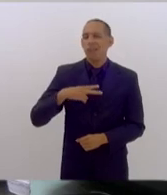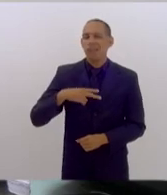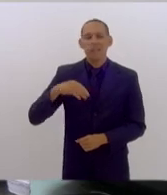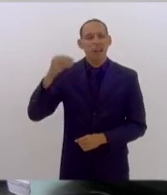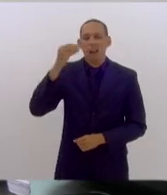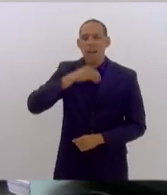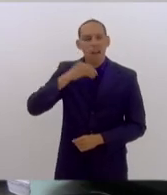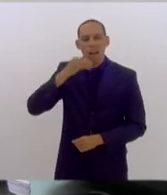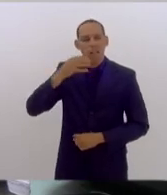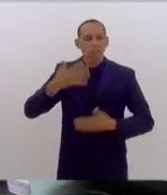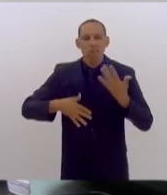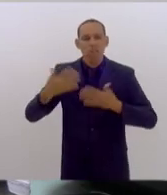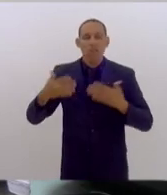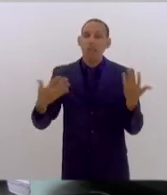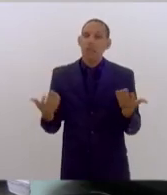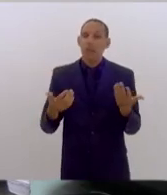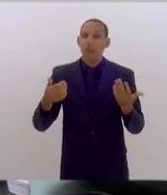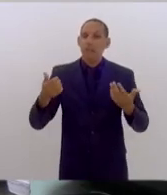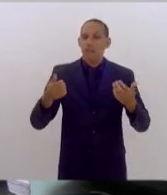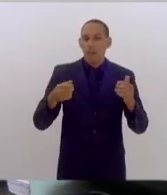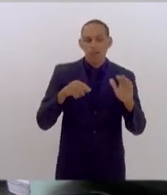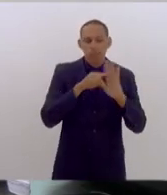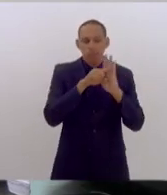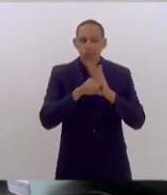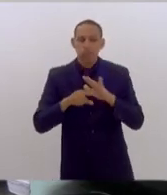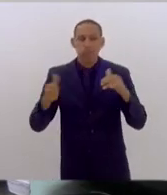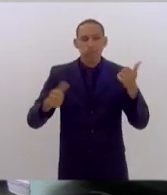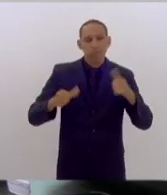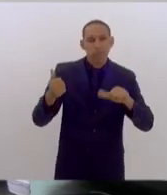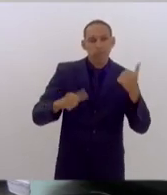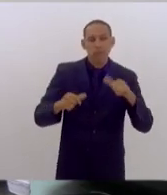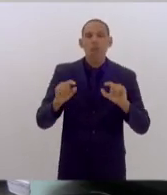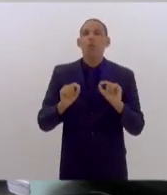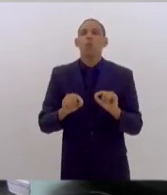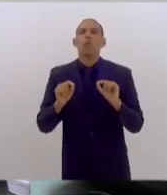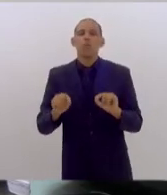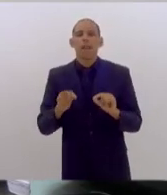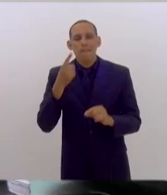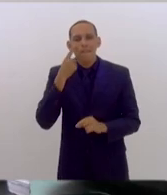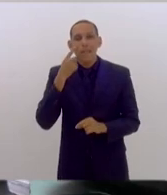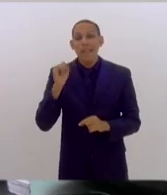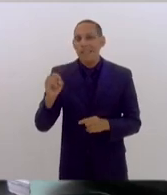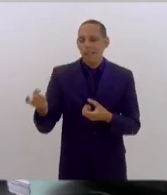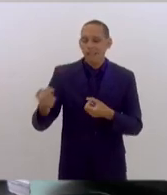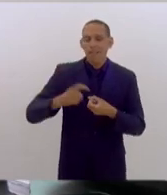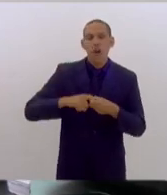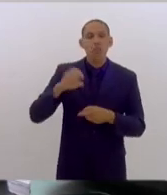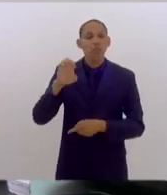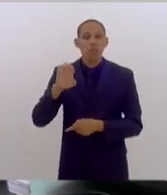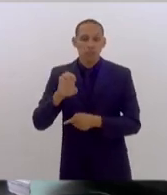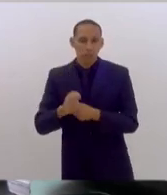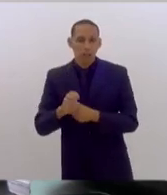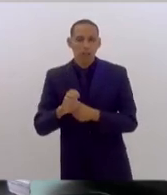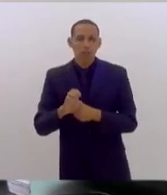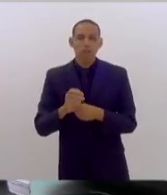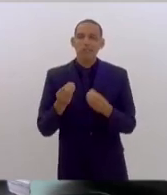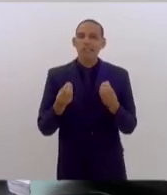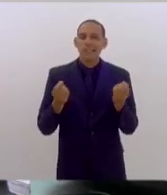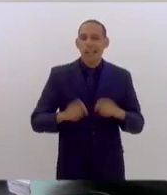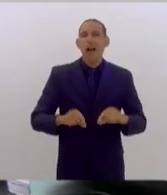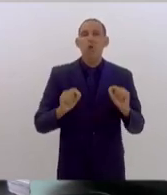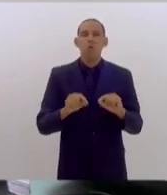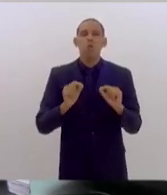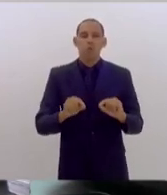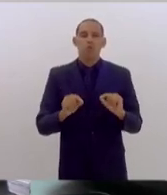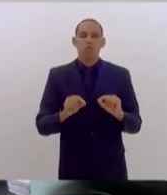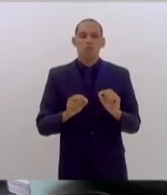recomendação efetuar em caráter de urgência estudo de viabilidade sobre a reestruturação do serviço de transporte Ferroviário de passageiros segurar da participação